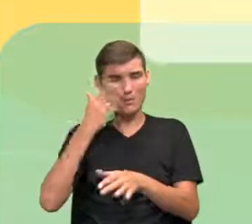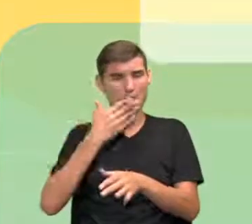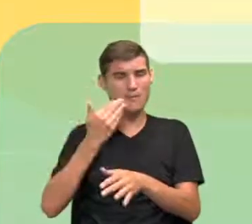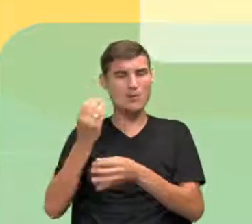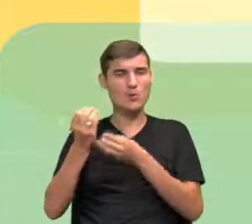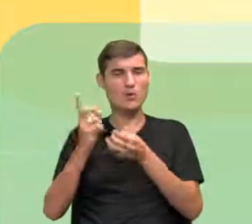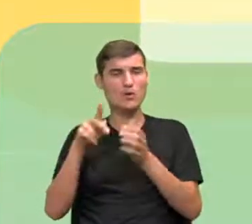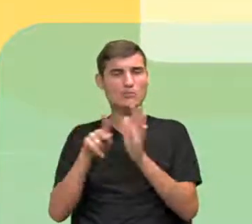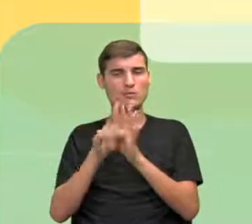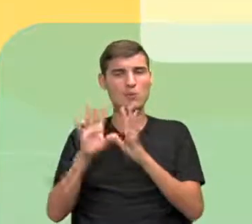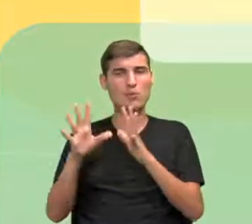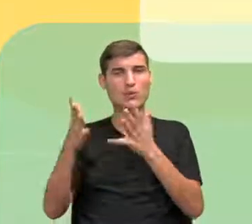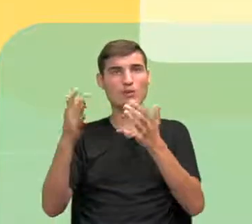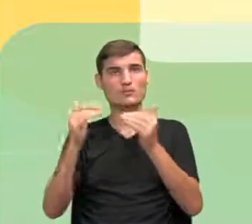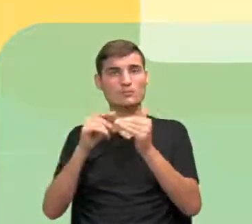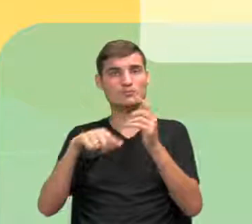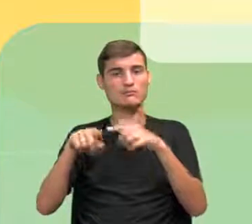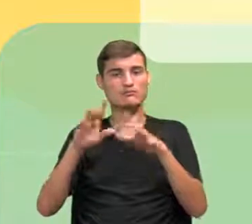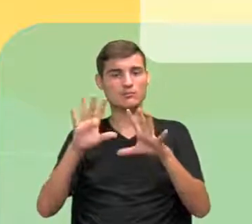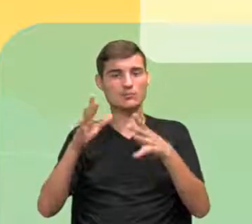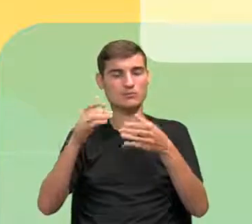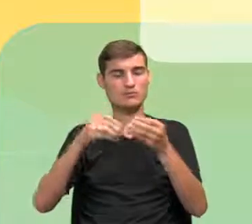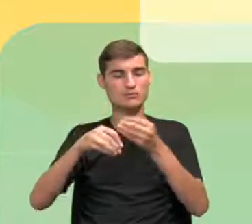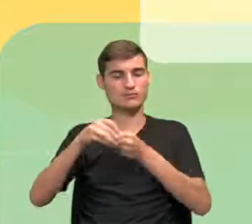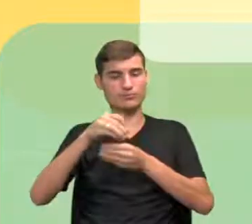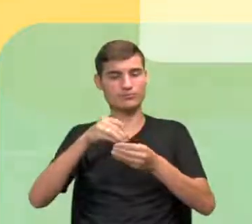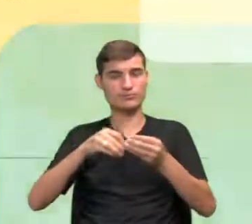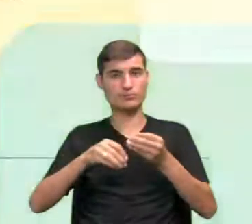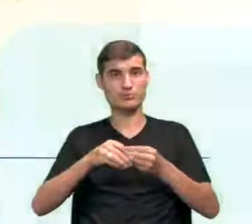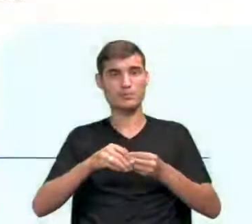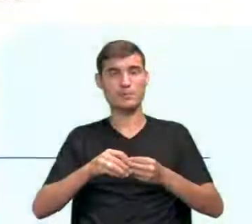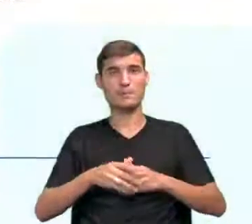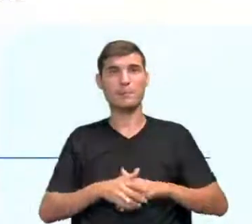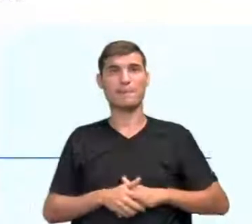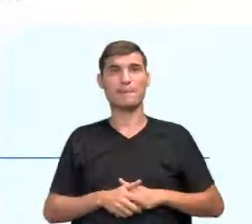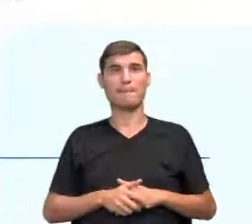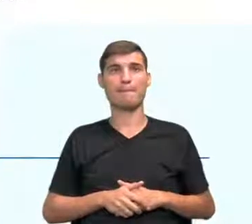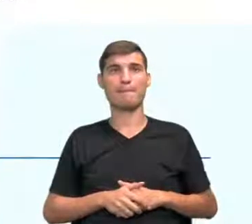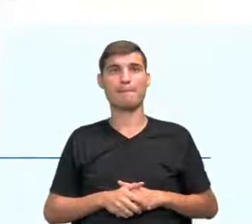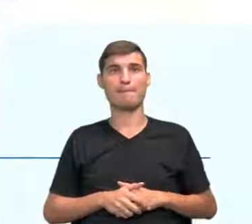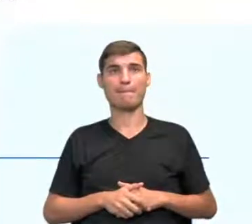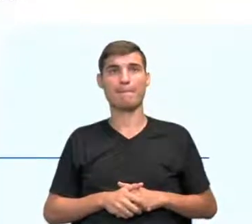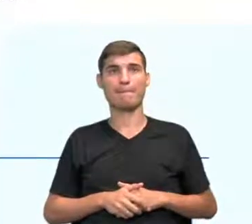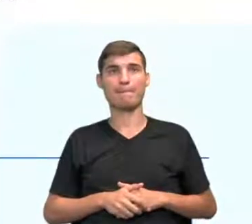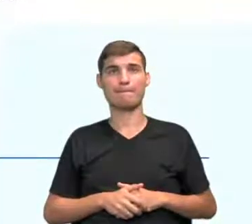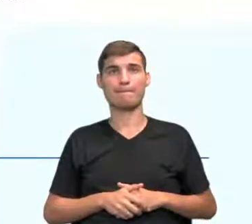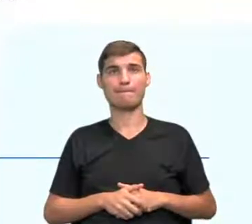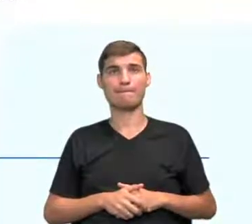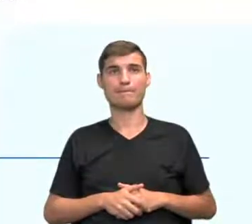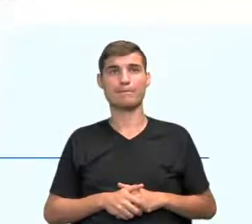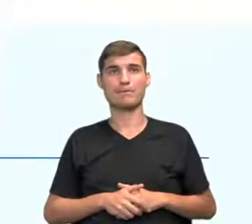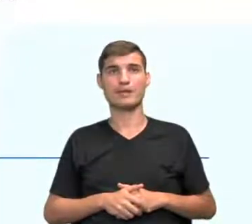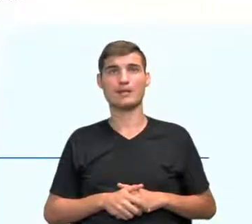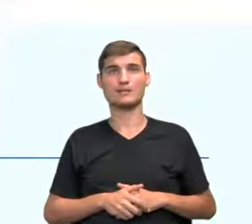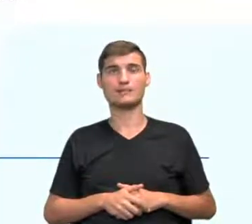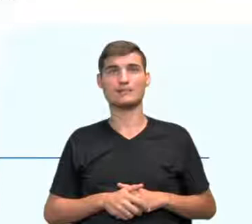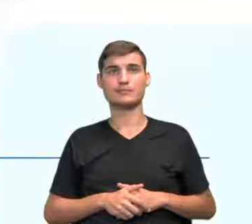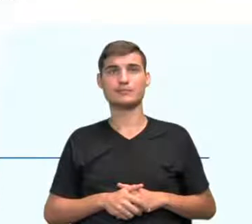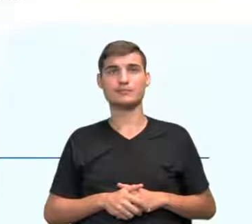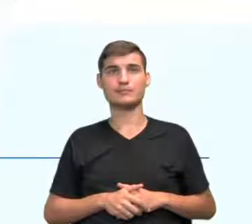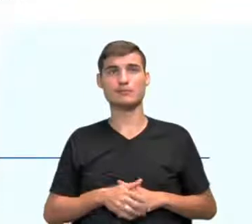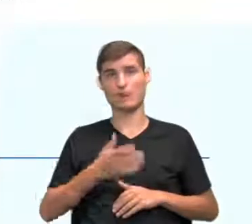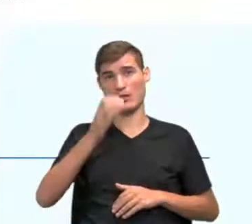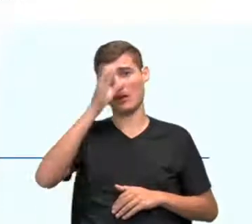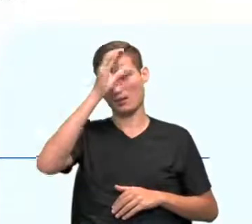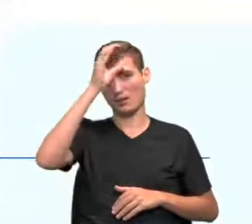o que está acontecendo nesse sinal. Então, qual que é esse ajuste? O